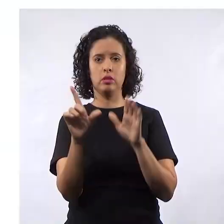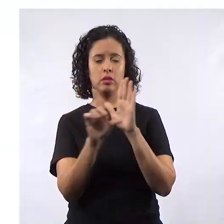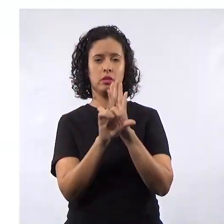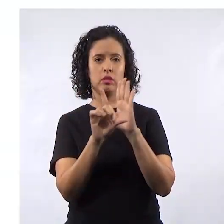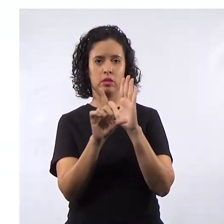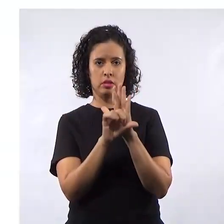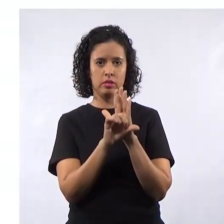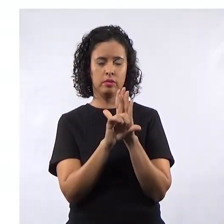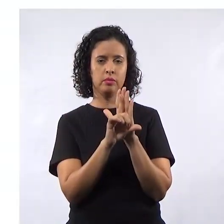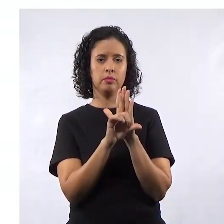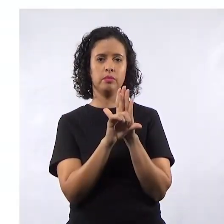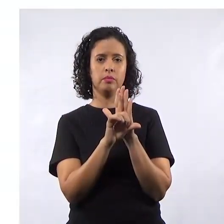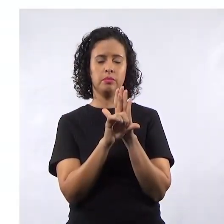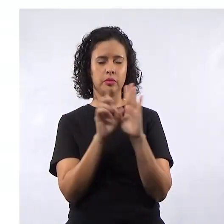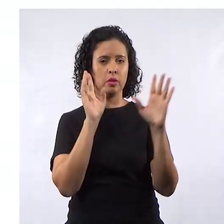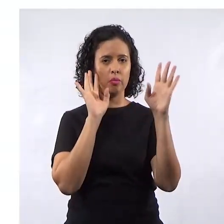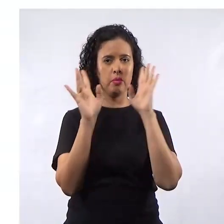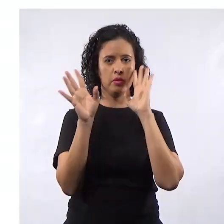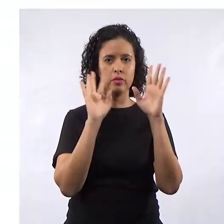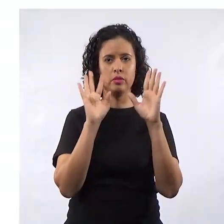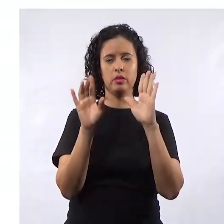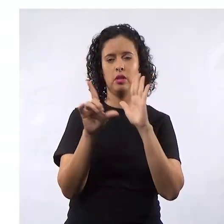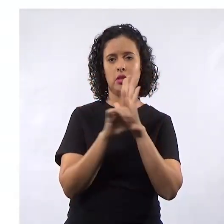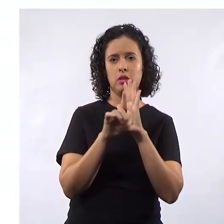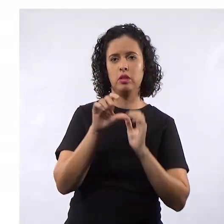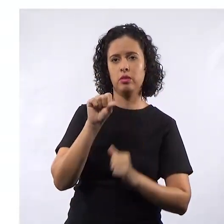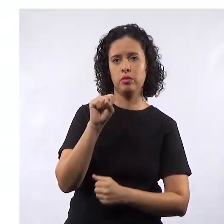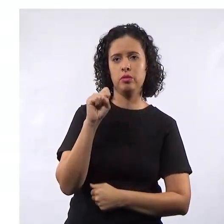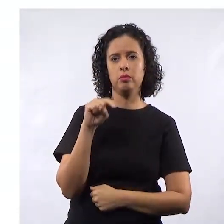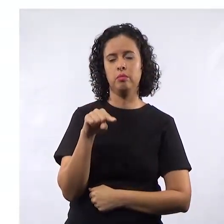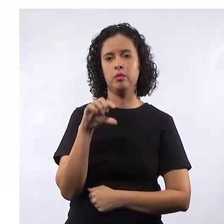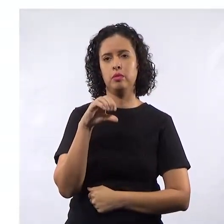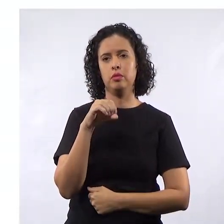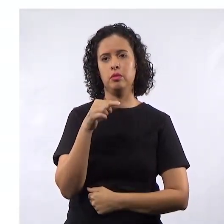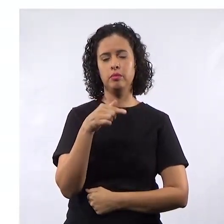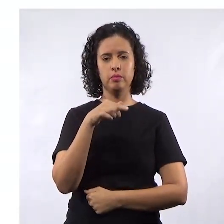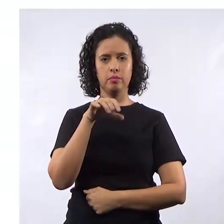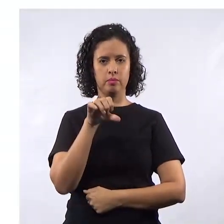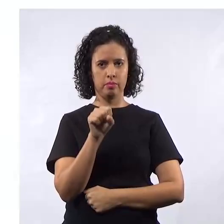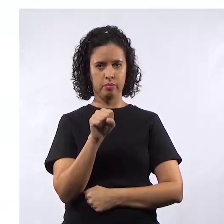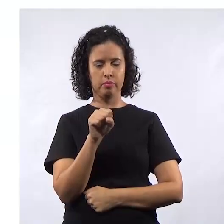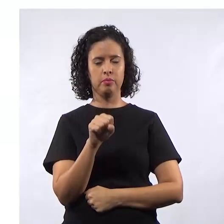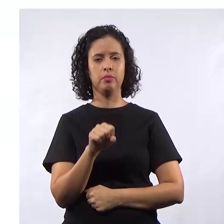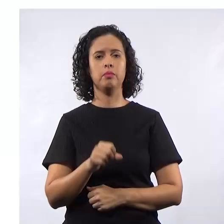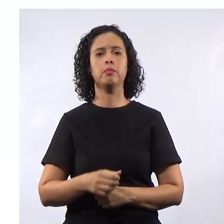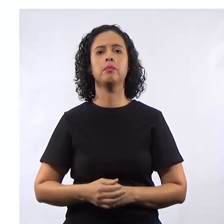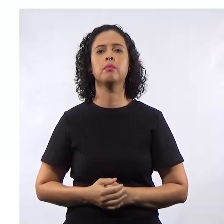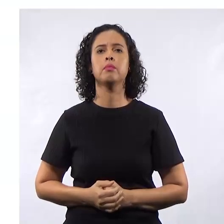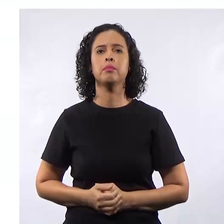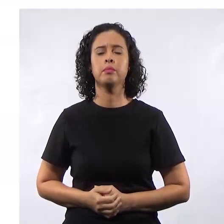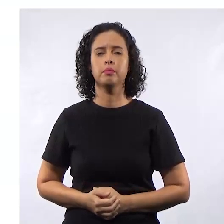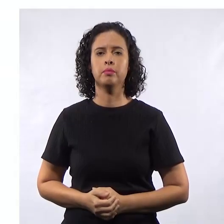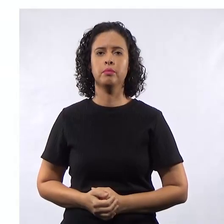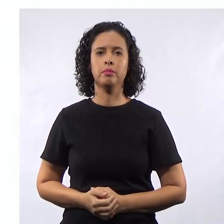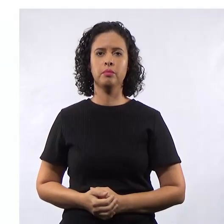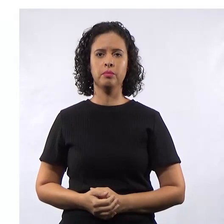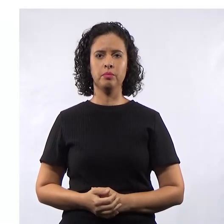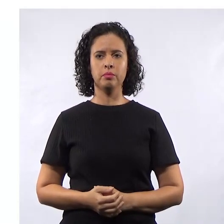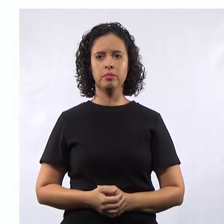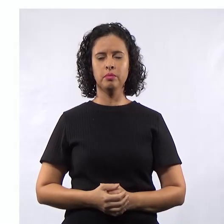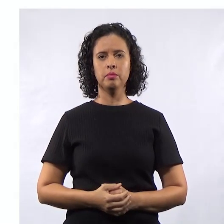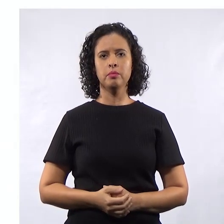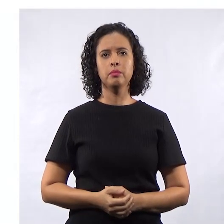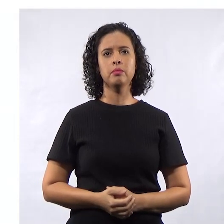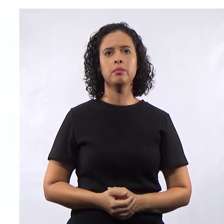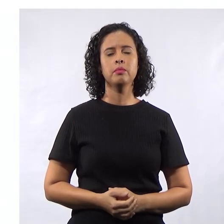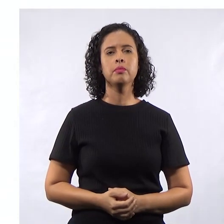também com outros olhos, tá bom? Vamos pensar aqui na lei 8.078 de 90, que é o nosso CDC, tá? Então, pessoal, vamos